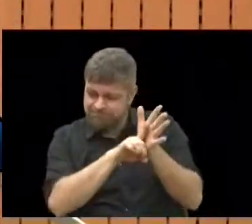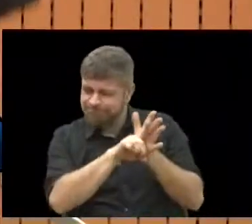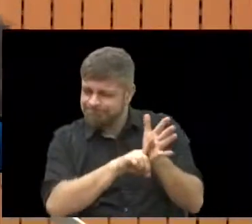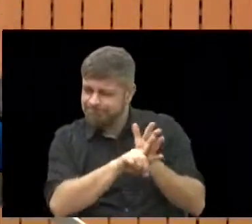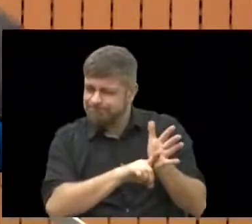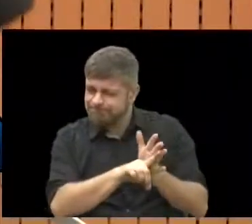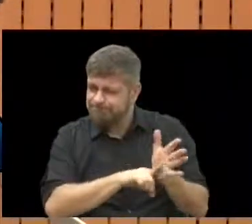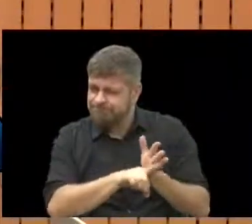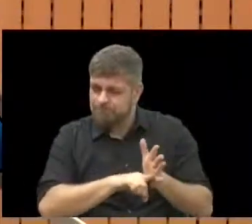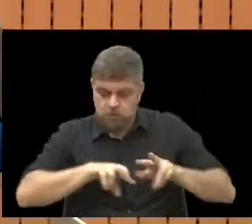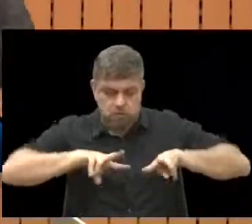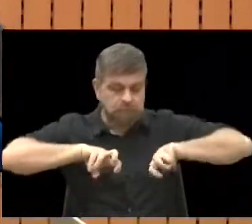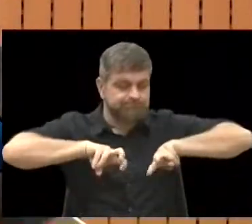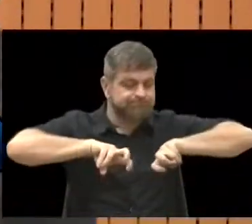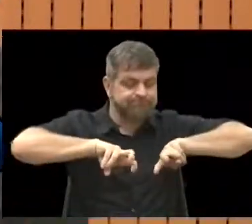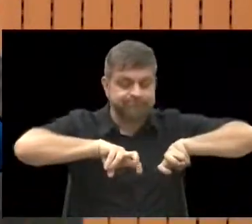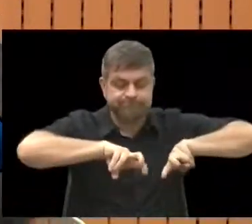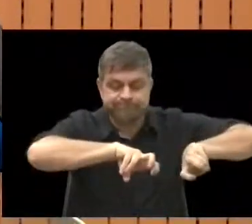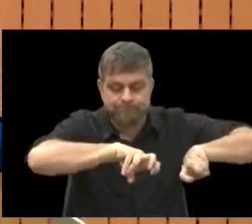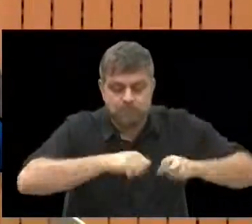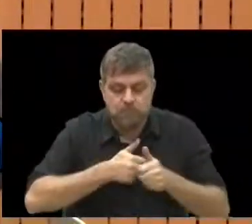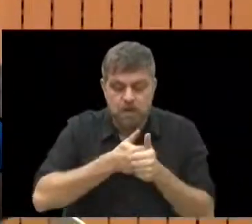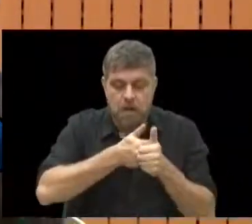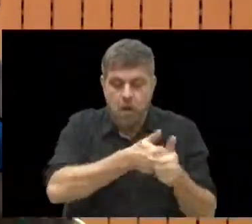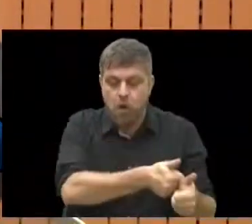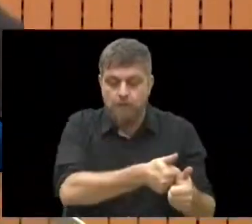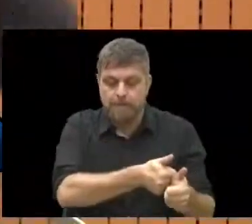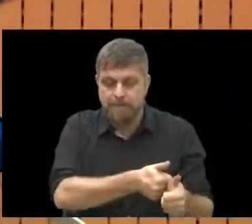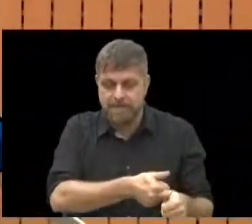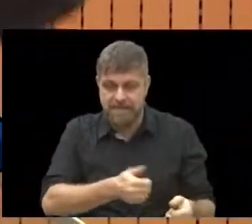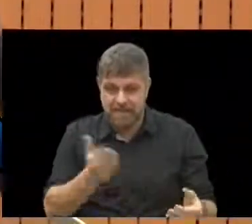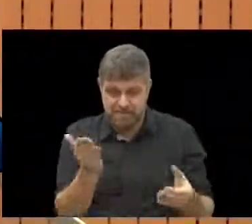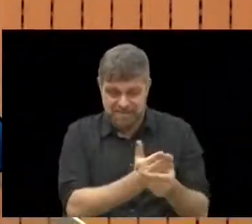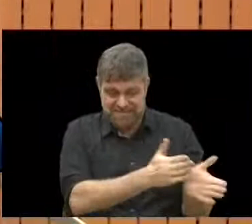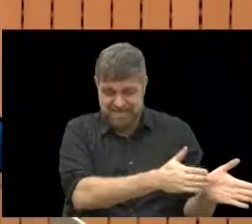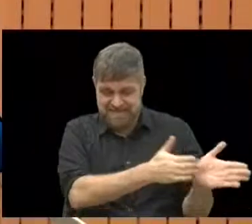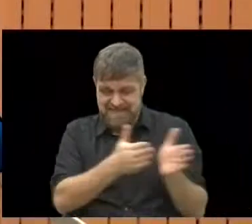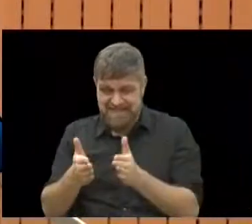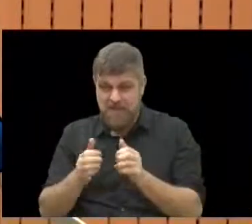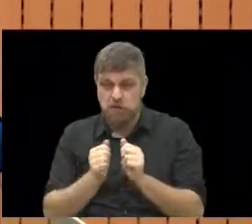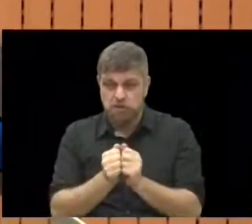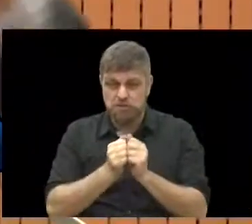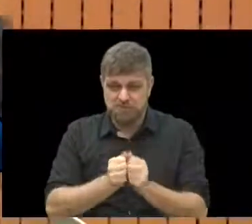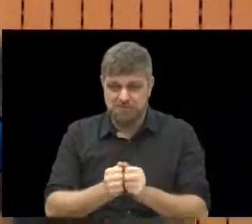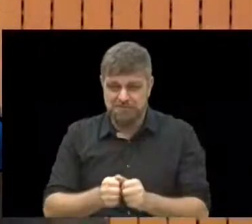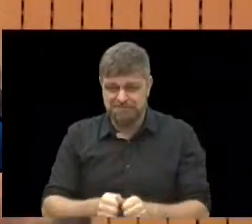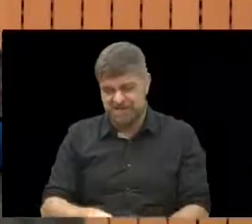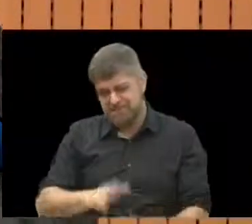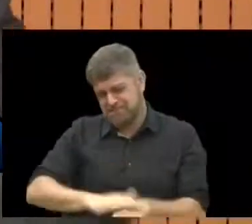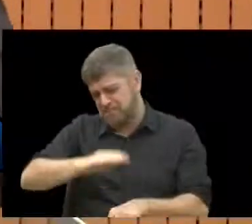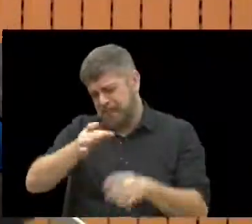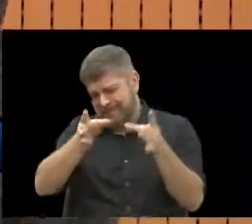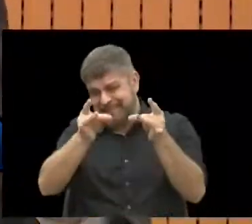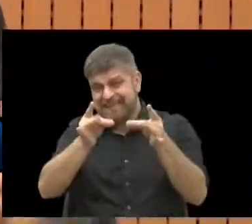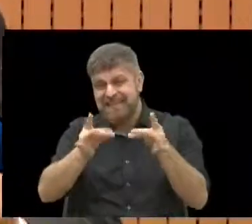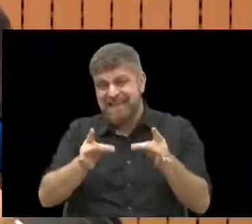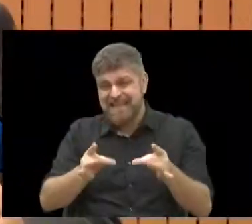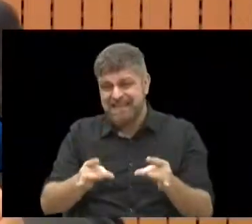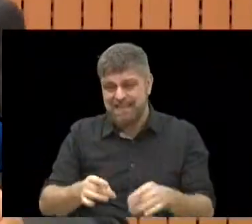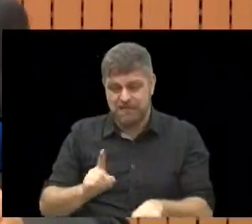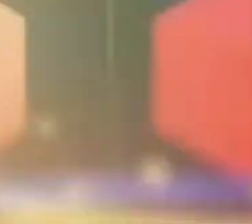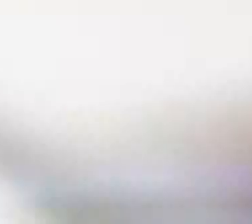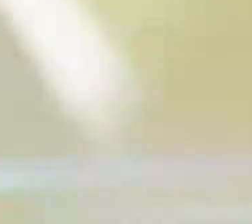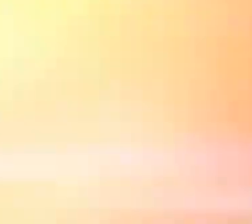poder explorar, entender e acompanhar esse processo de forma muito mais extensa, muito mais ampla,